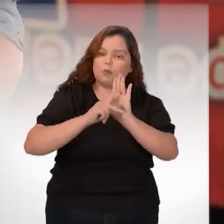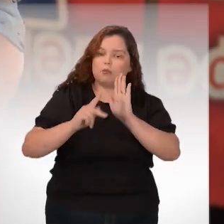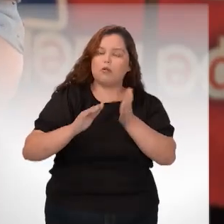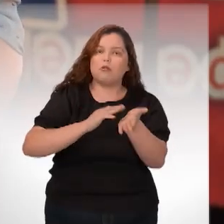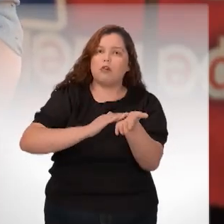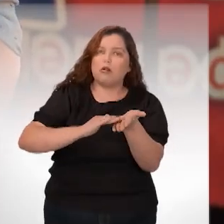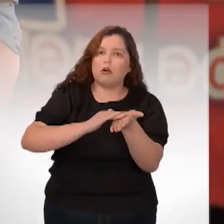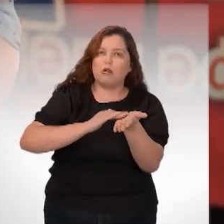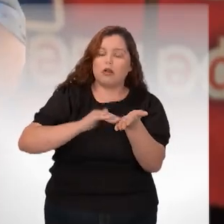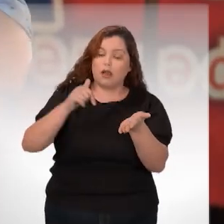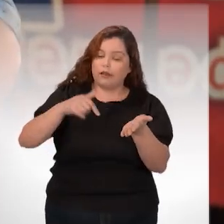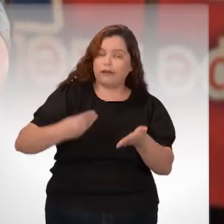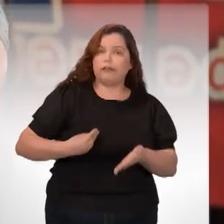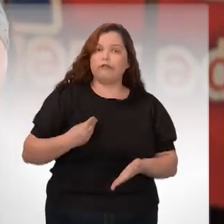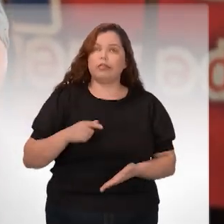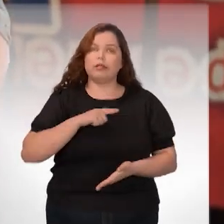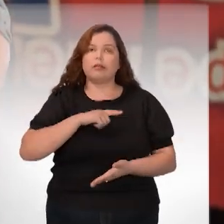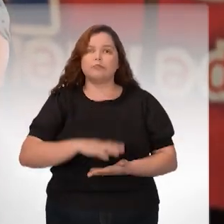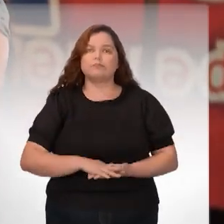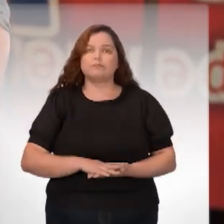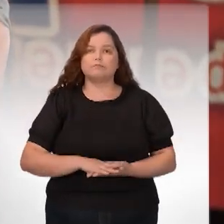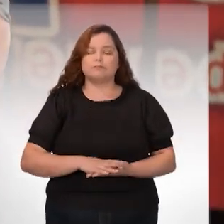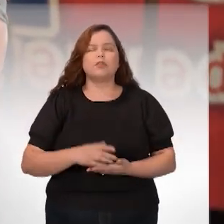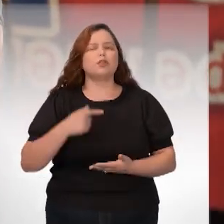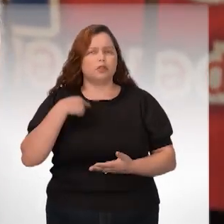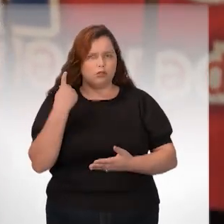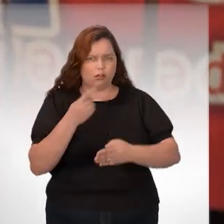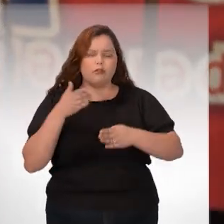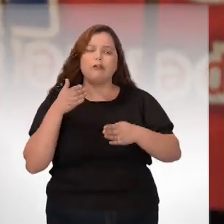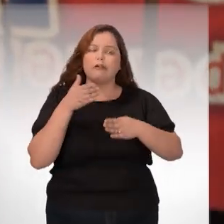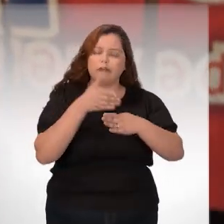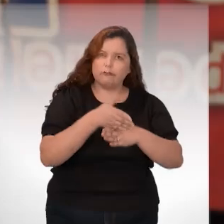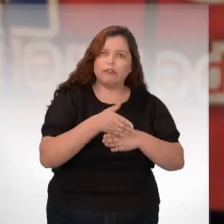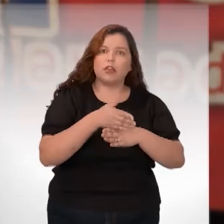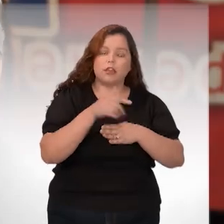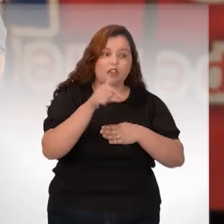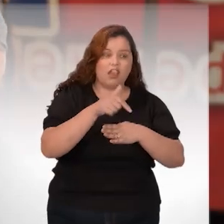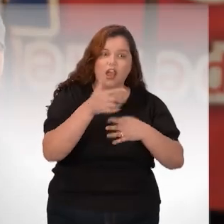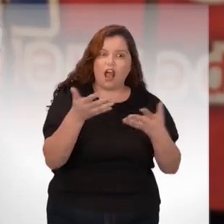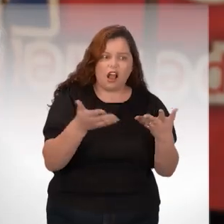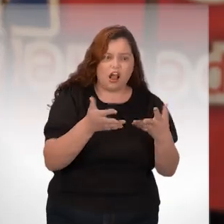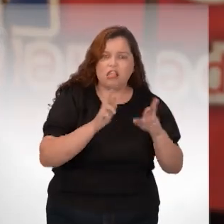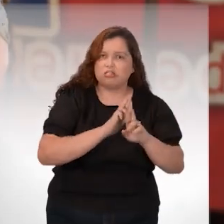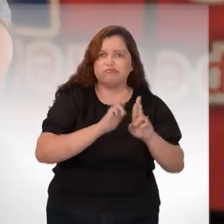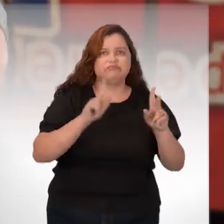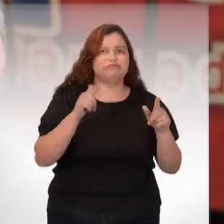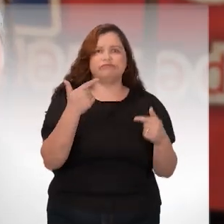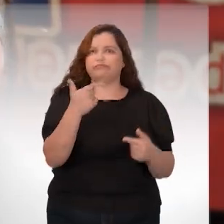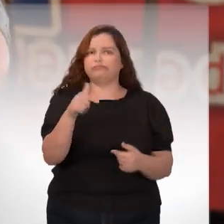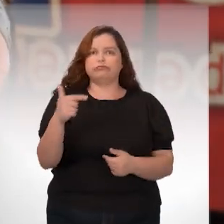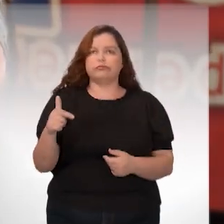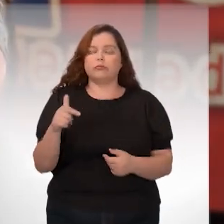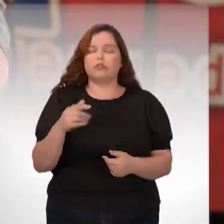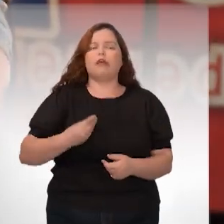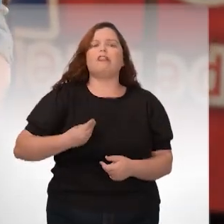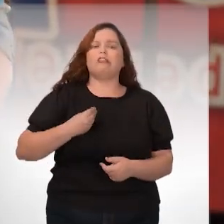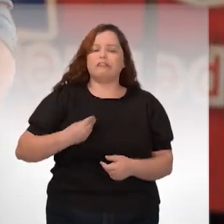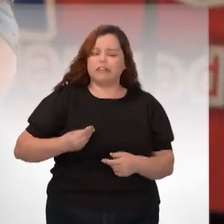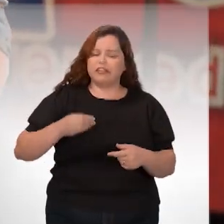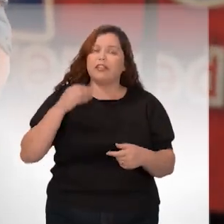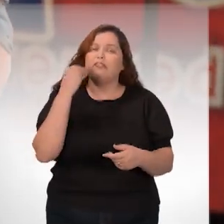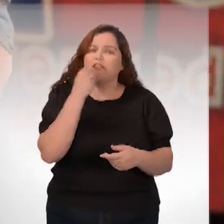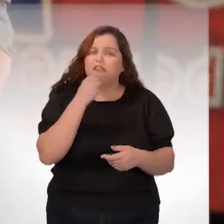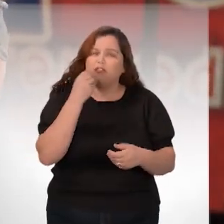população cigana que vive aqui. Na época, nós estivemos nesse mesmo acampamento e por aqui nada foi feito. Ainda vivem em condições